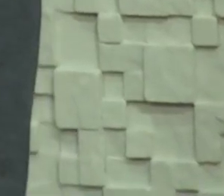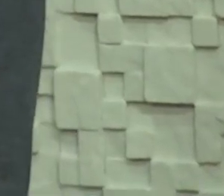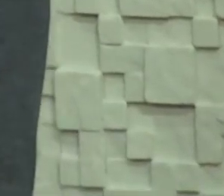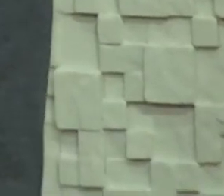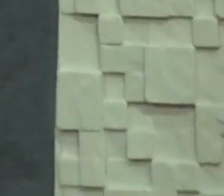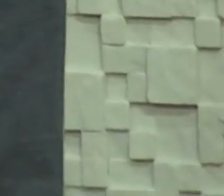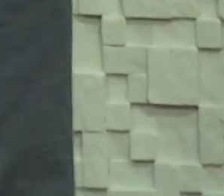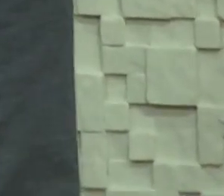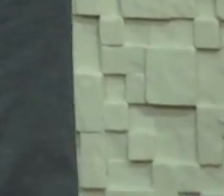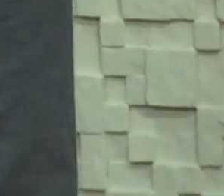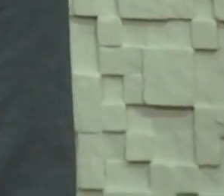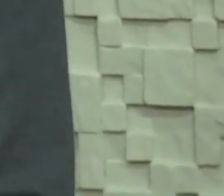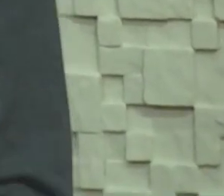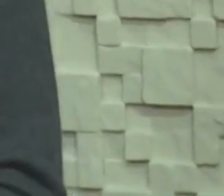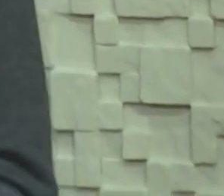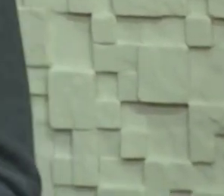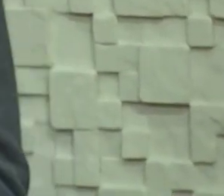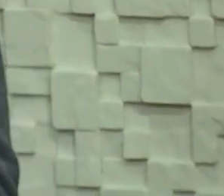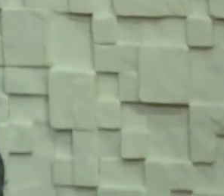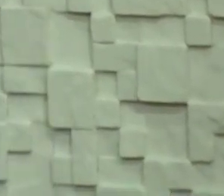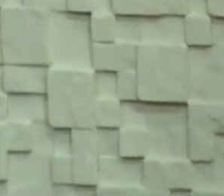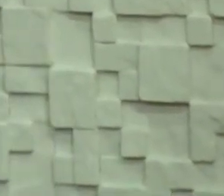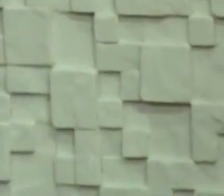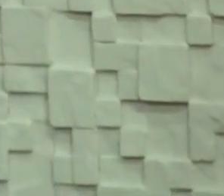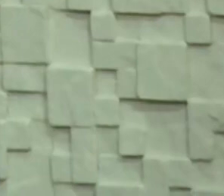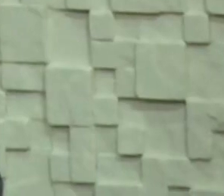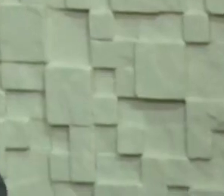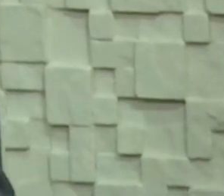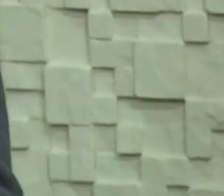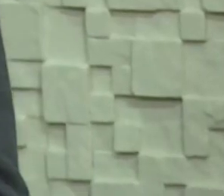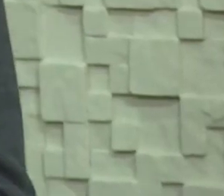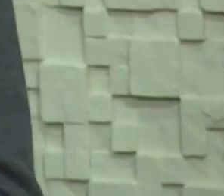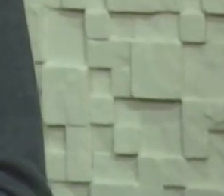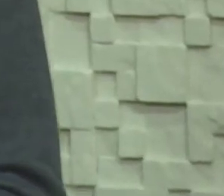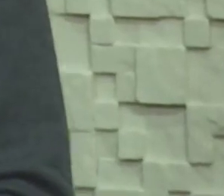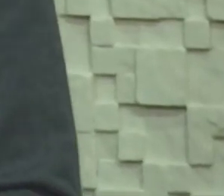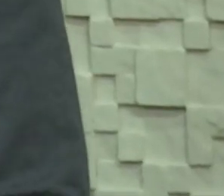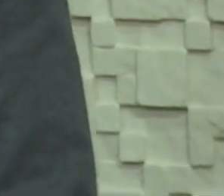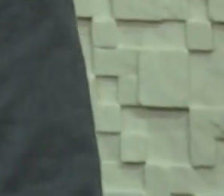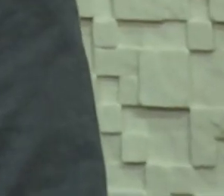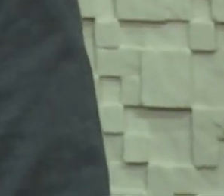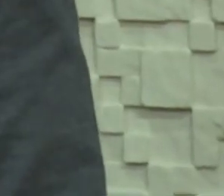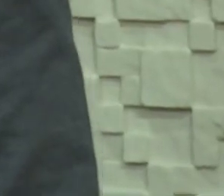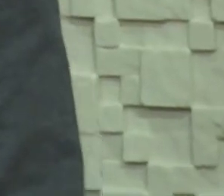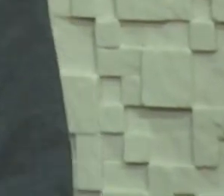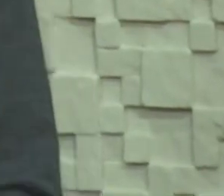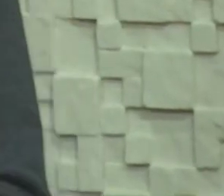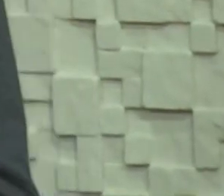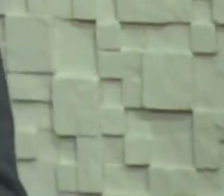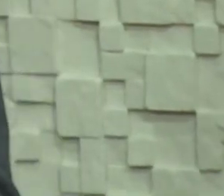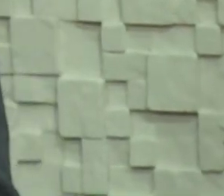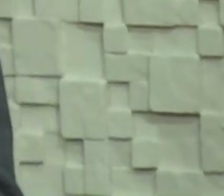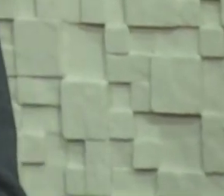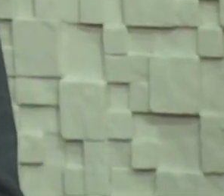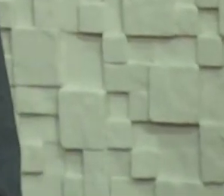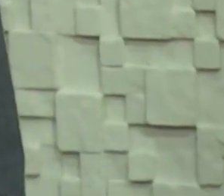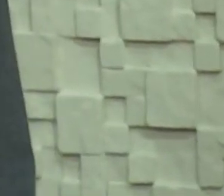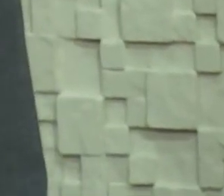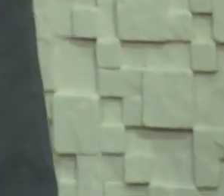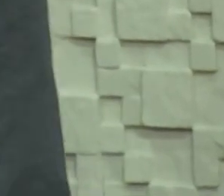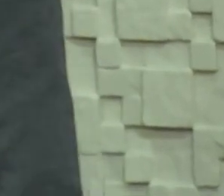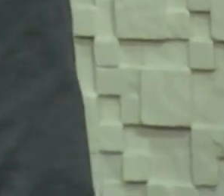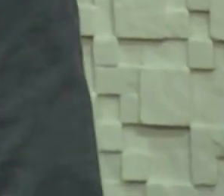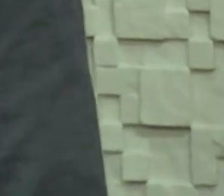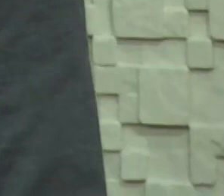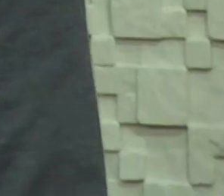sobrevivência da nossa comunidade era isso que tenhamos uma boa semana usando máscara lavando as mãos para que a gente possa pouco a